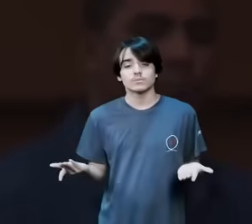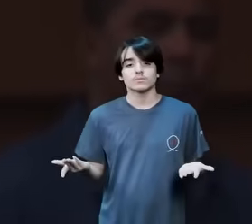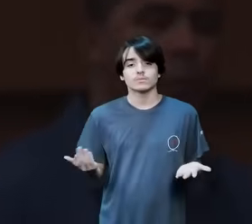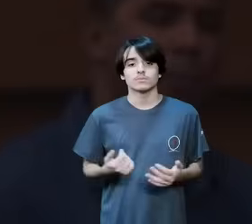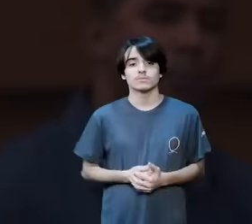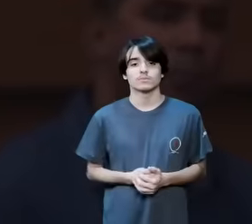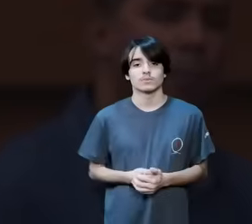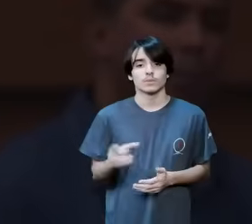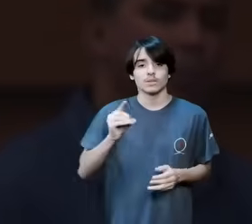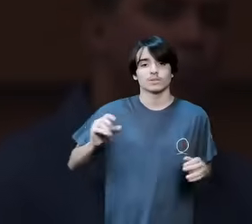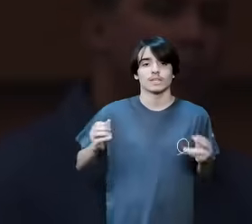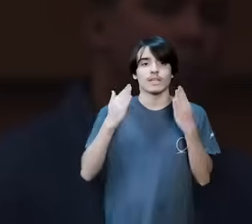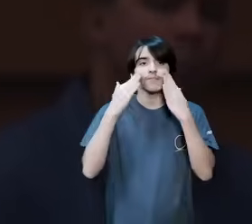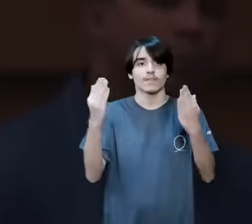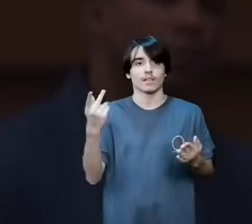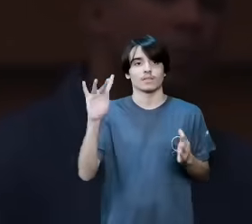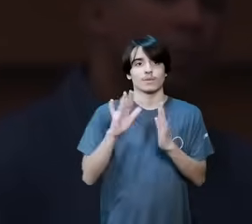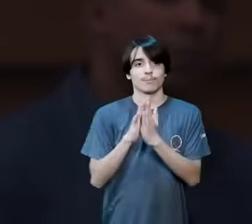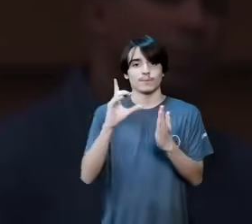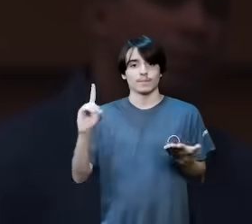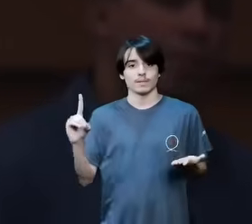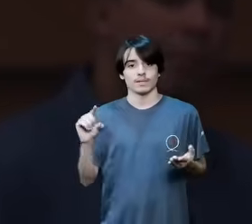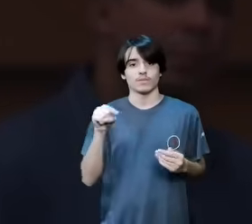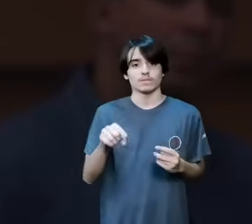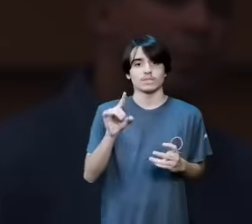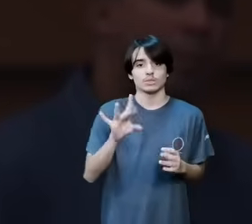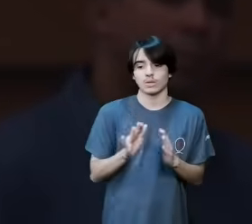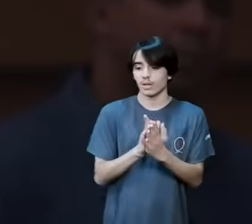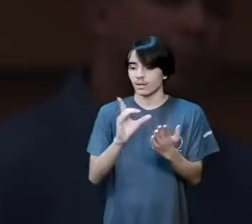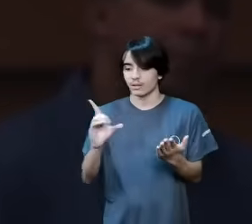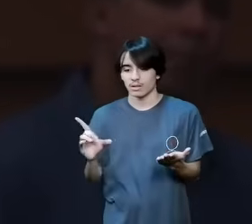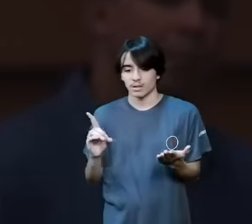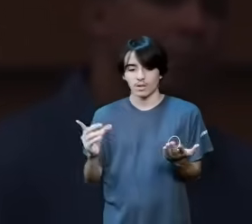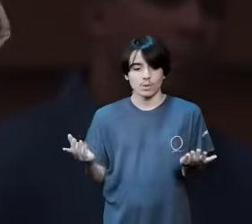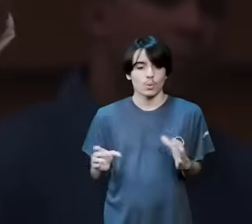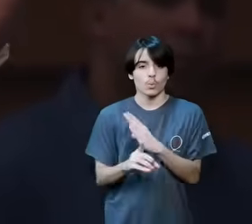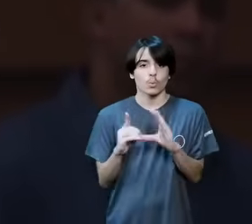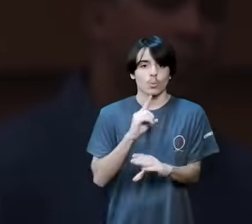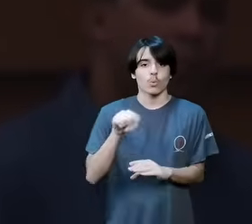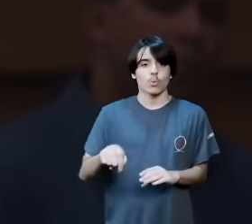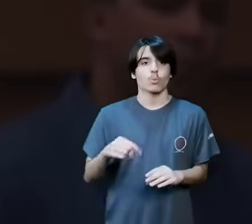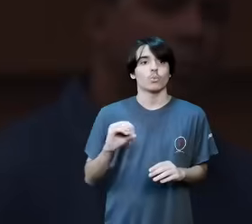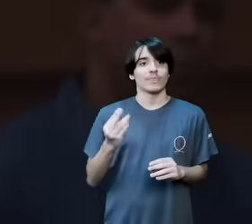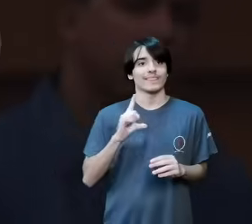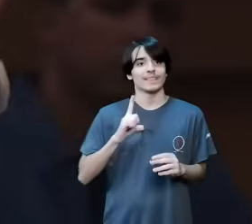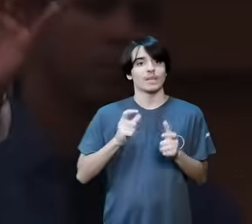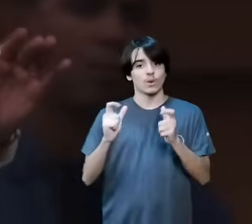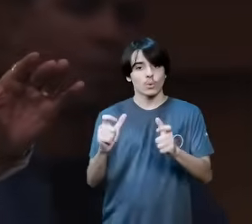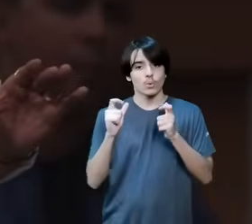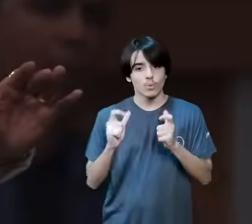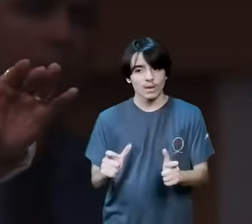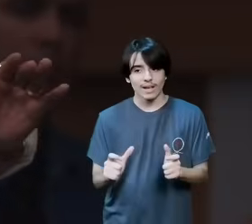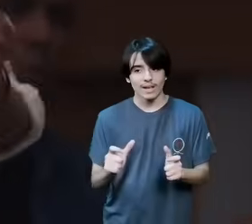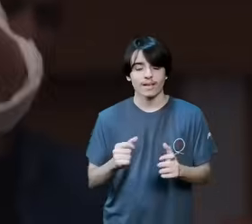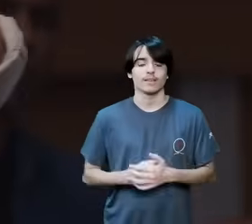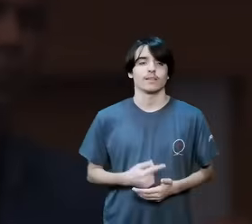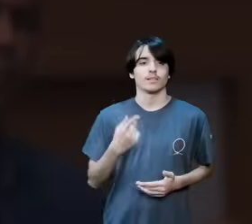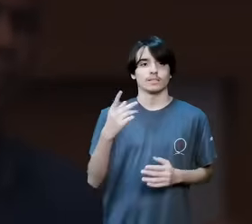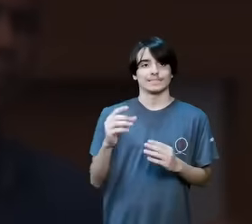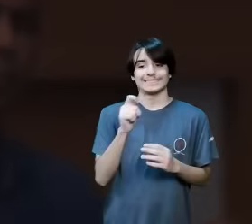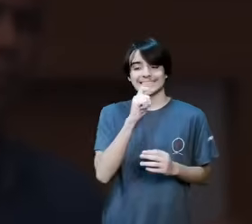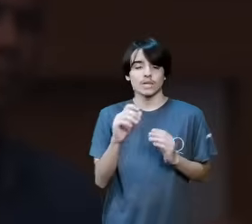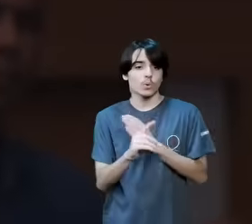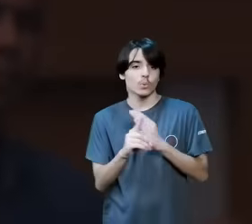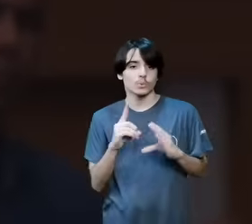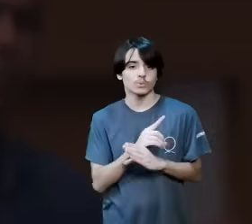O Deus que se revela pela sua palavra, tal palavra, você só abre ela quando está no culto ou ela tem lugar de fala na sua casa sem culto? É sobre